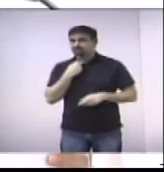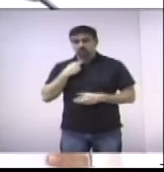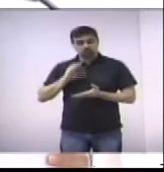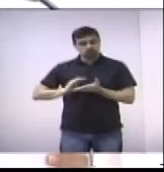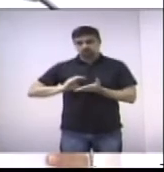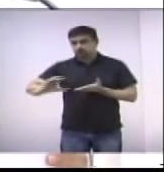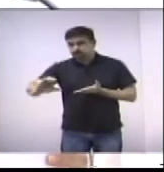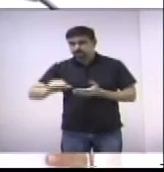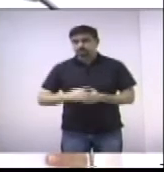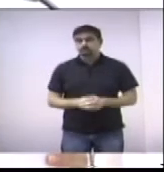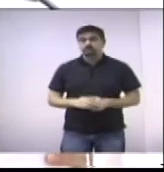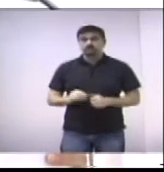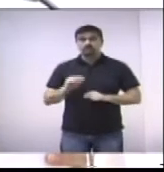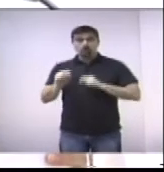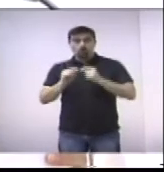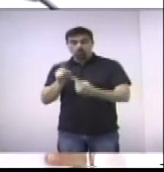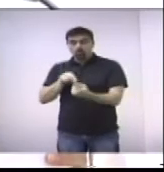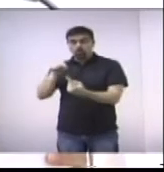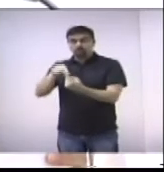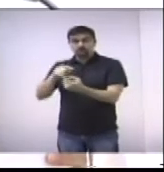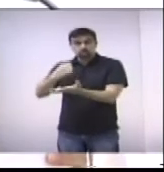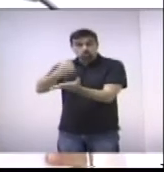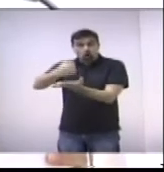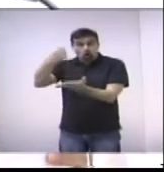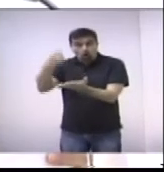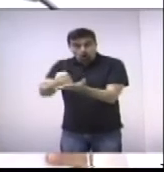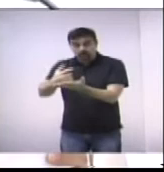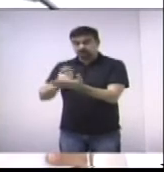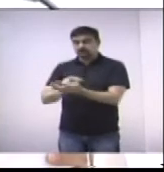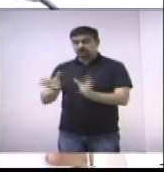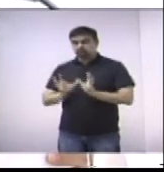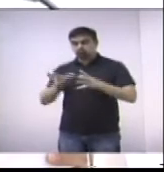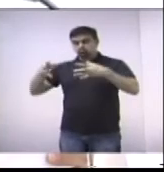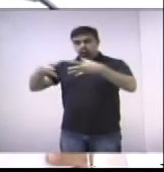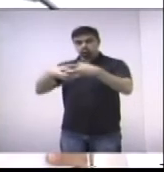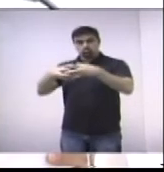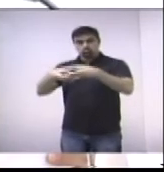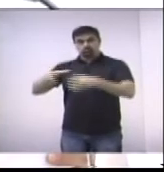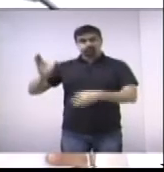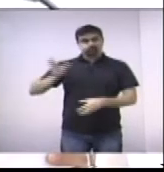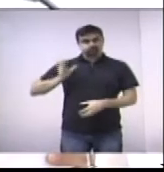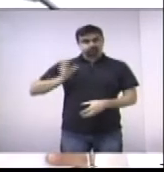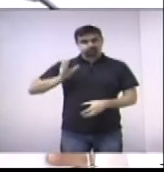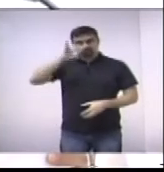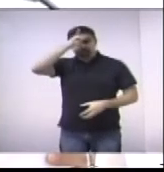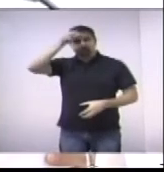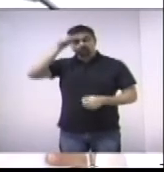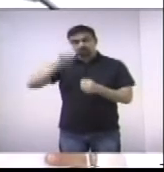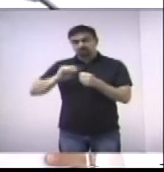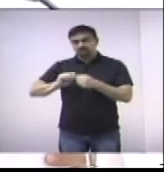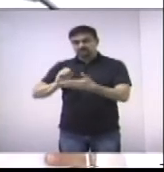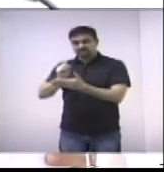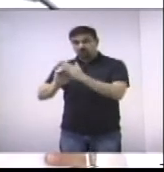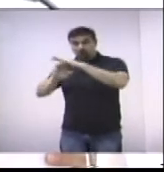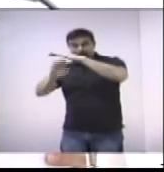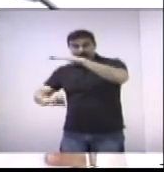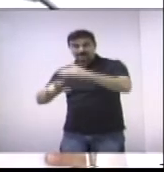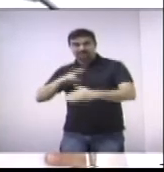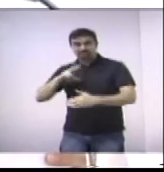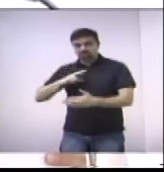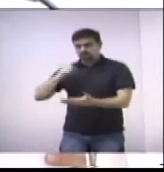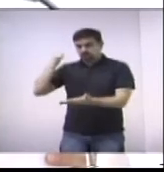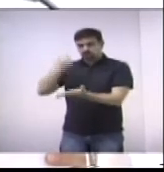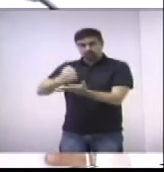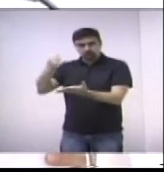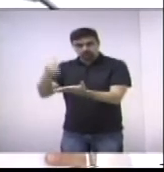desfiles da escola de samba, a Prefeitura de Paulínia, no respectivo edital de que culminou na contratação da MD4, ao invés de